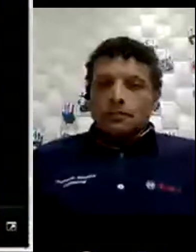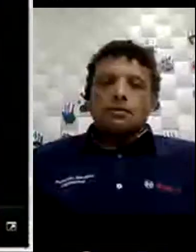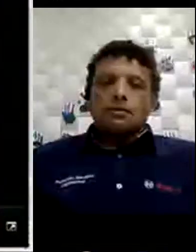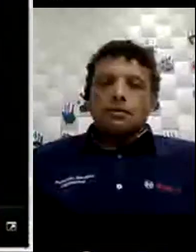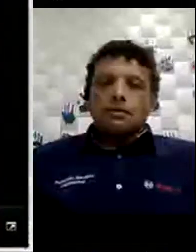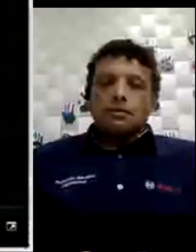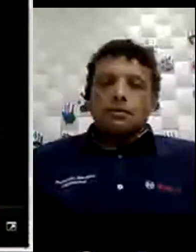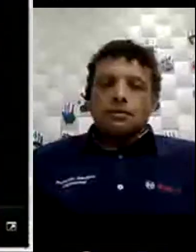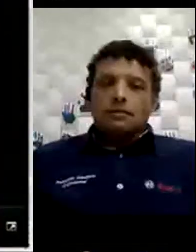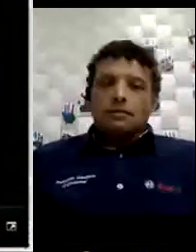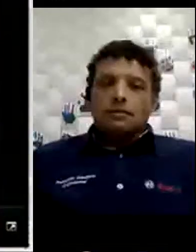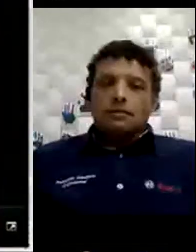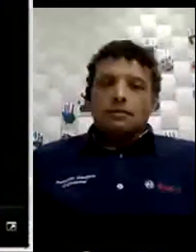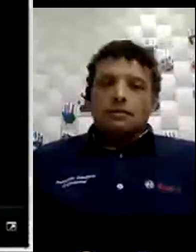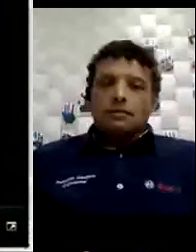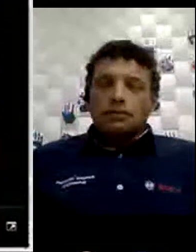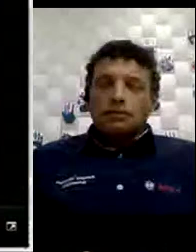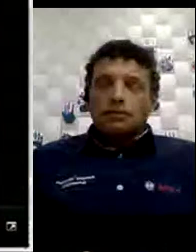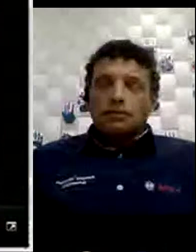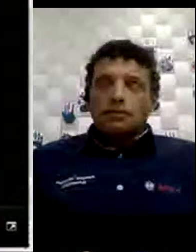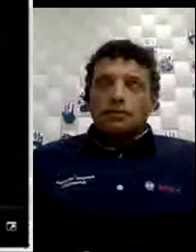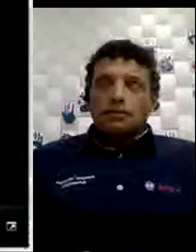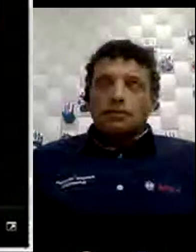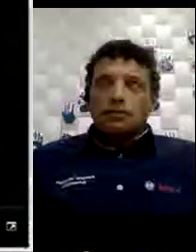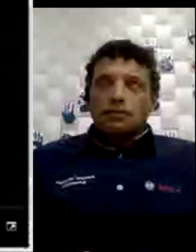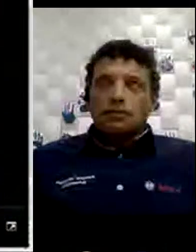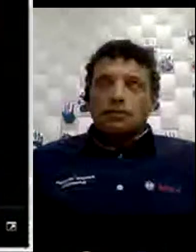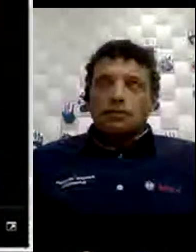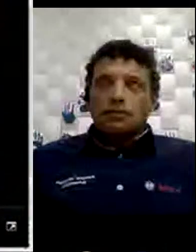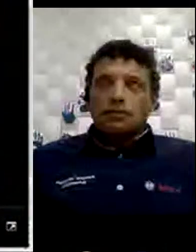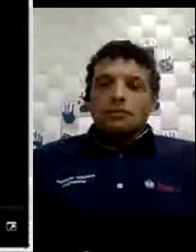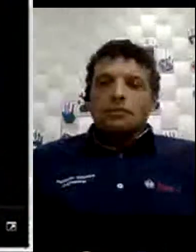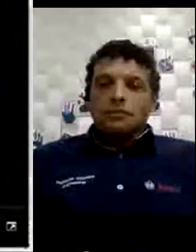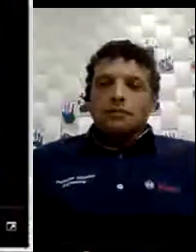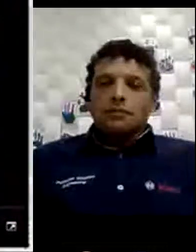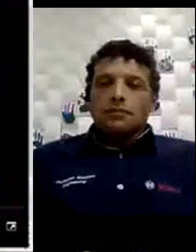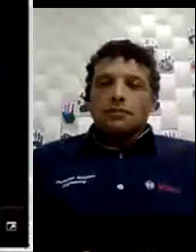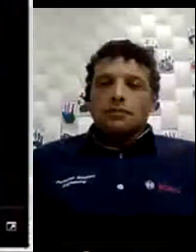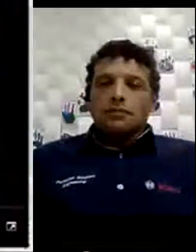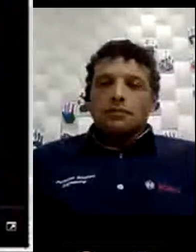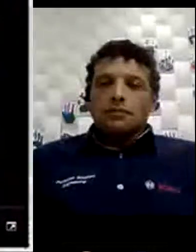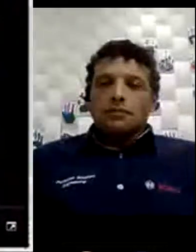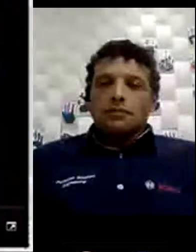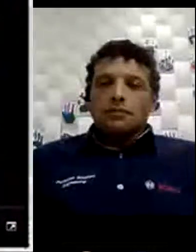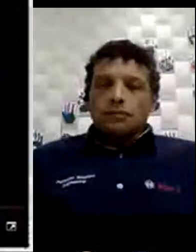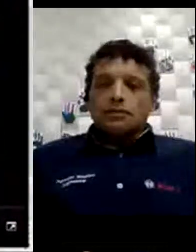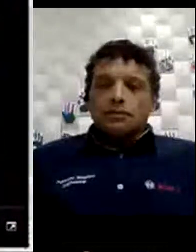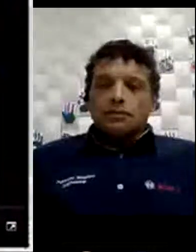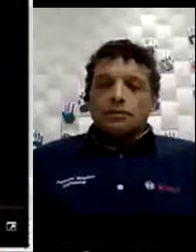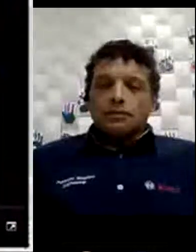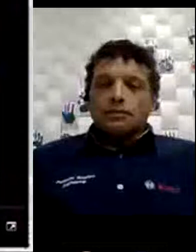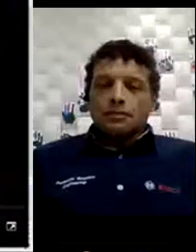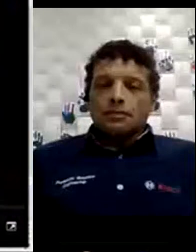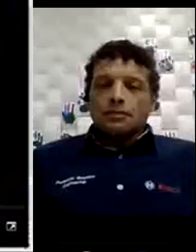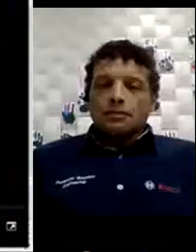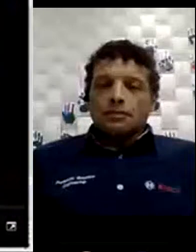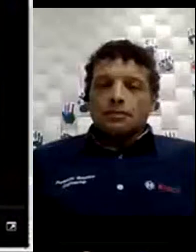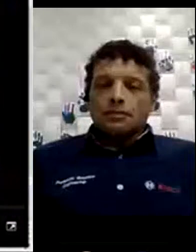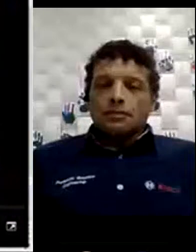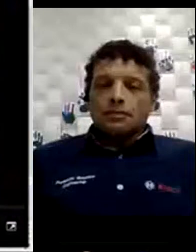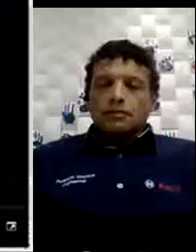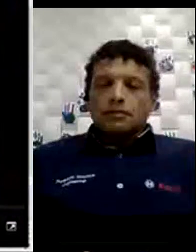Respeito com as famílias e com a comunidade local. Por meio do Instituto Robert Bosch, desenvolvemos projetos sociais